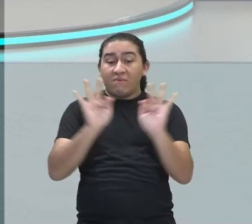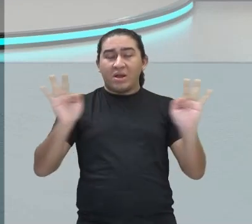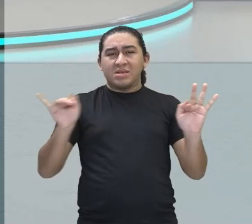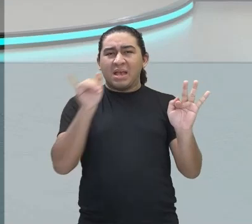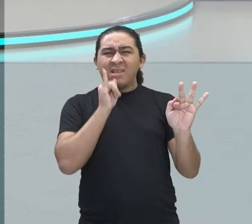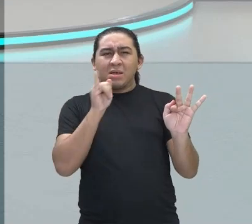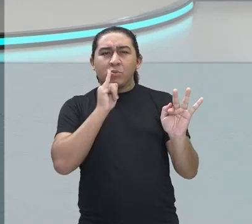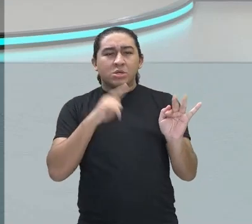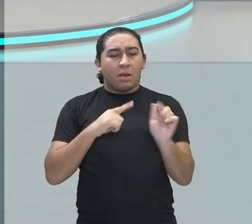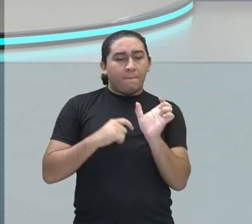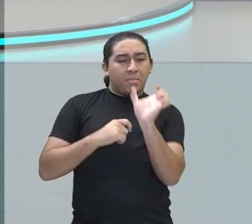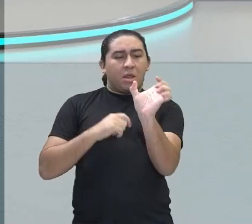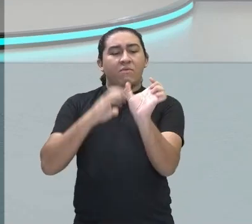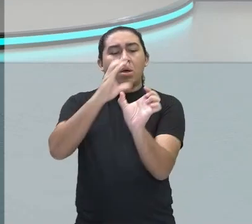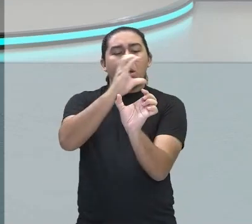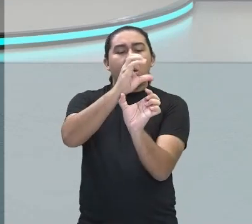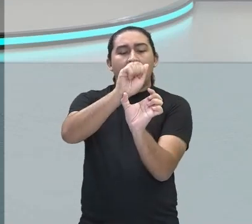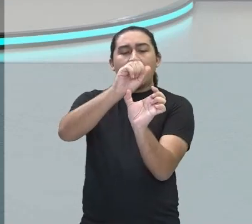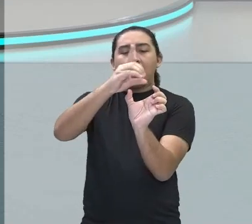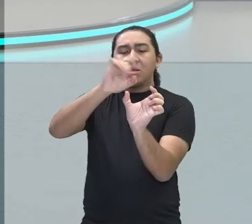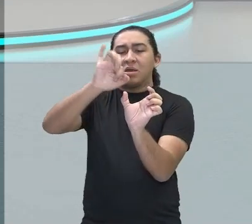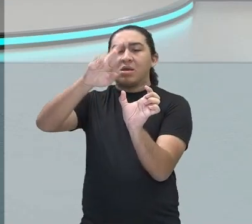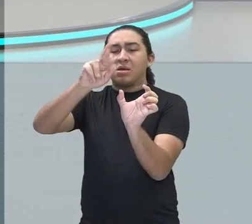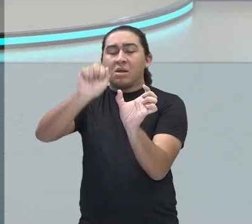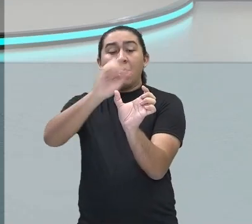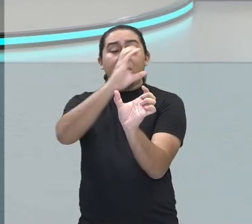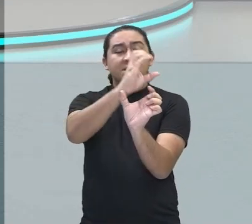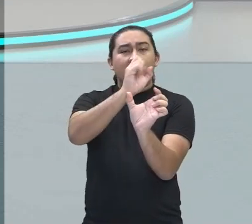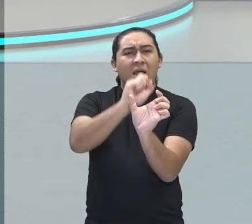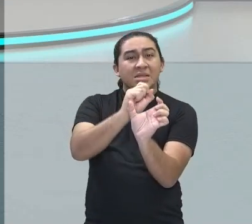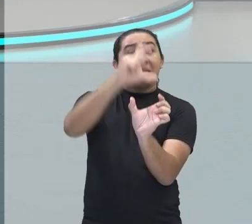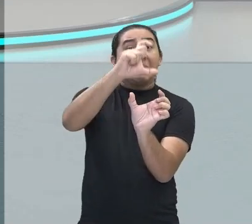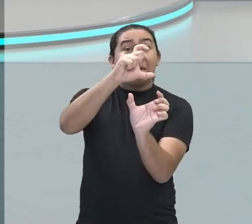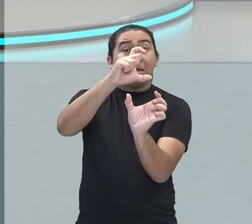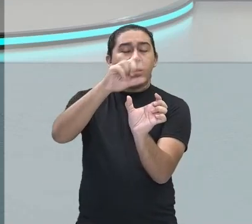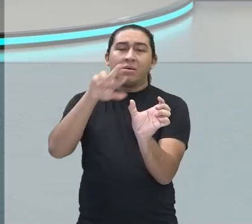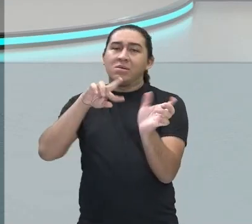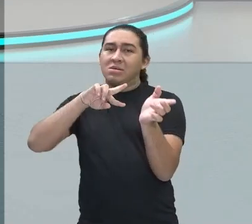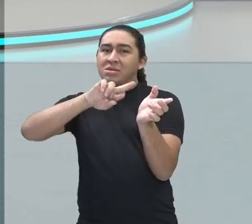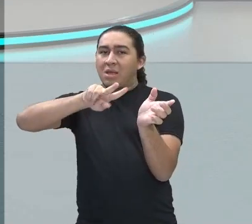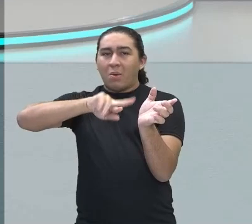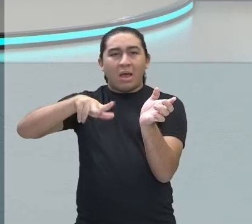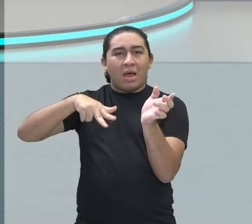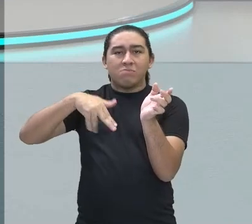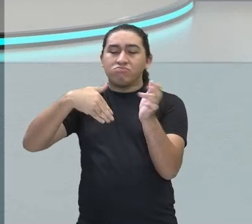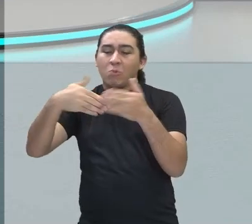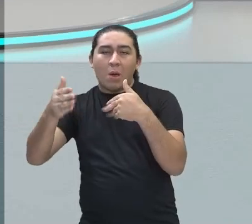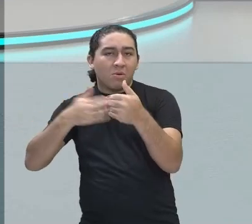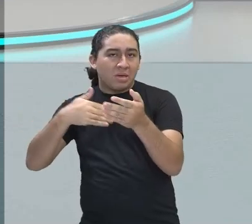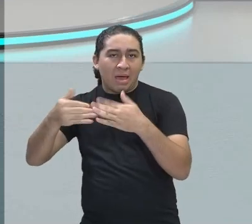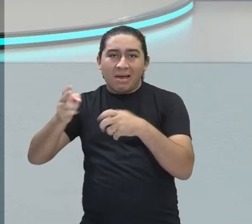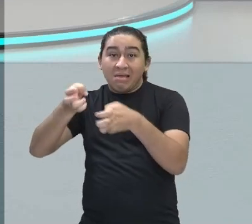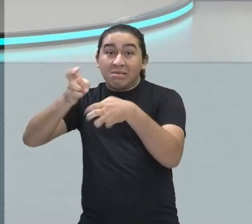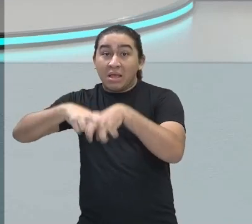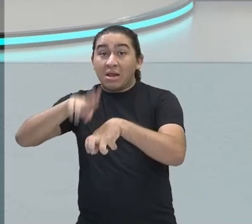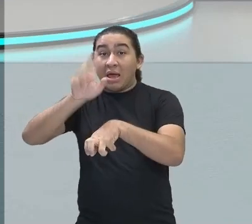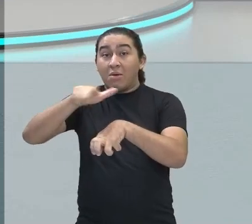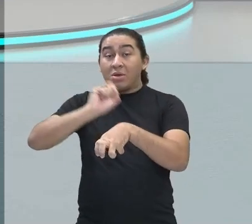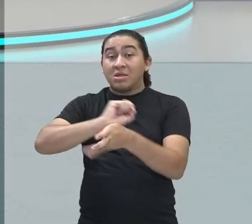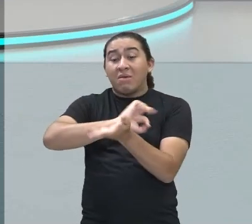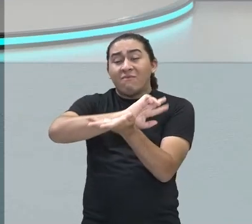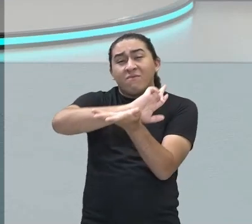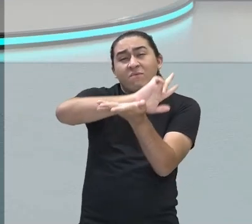escrevo cadeira com letra maiúscula, não é qualquer cadeira. Aquela cadeira, ela está impregnada